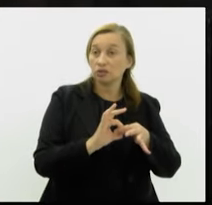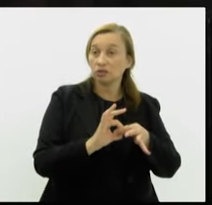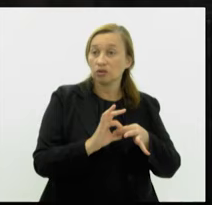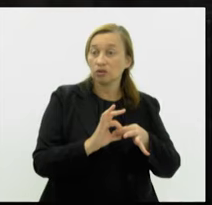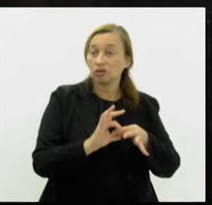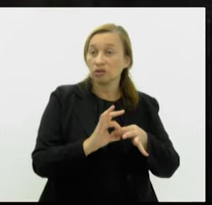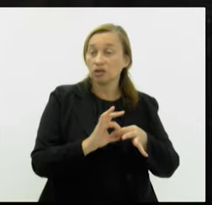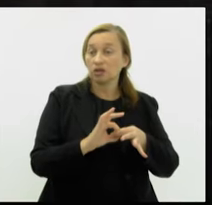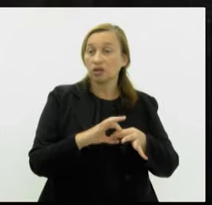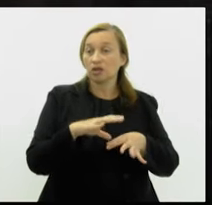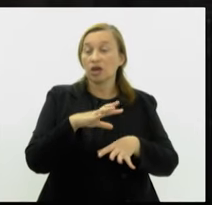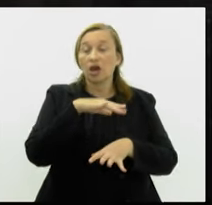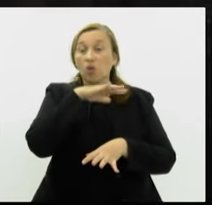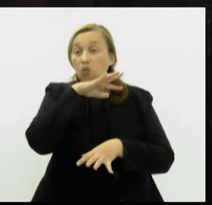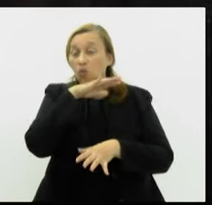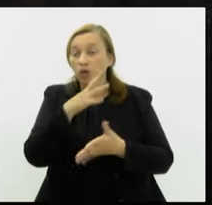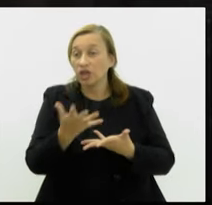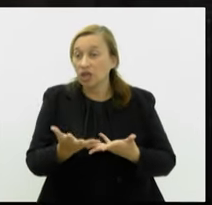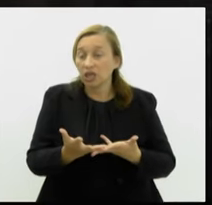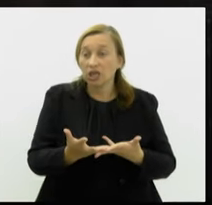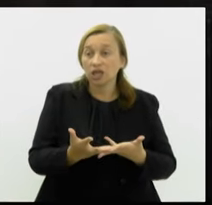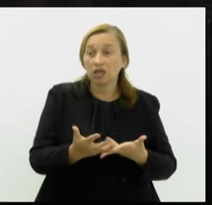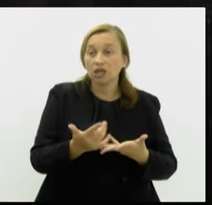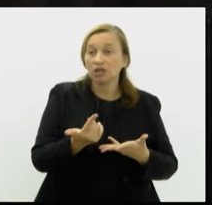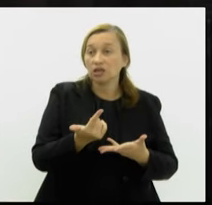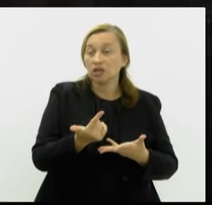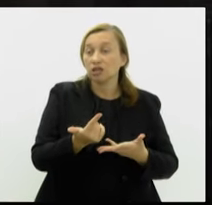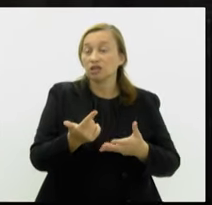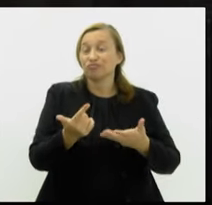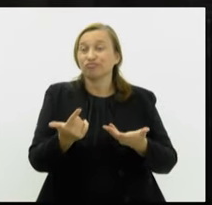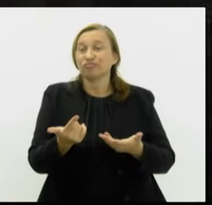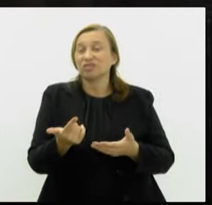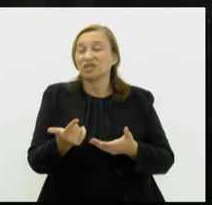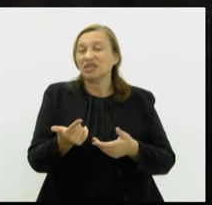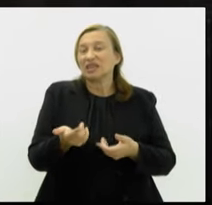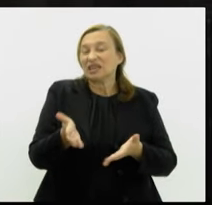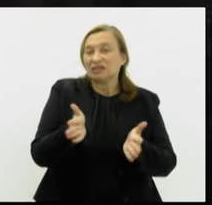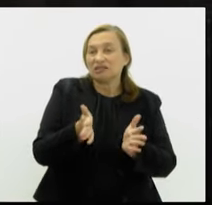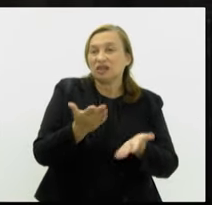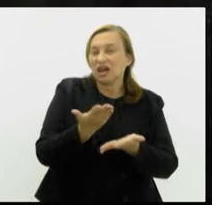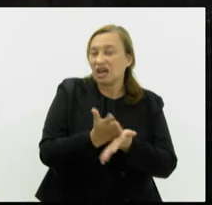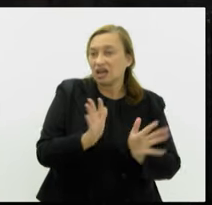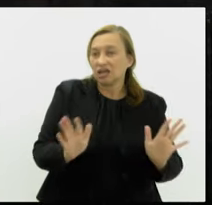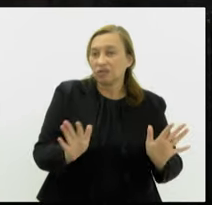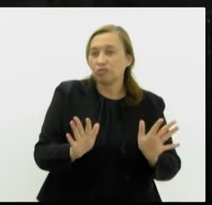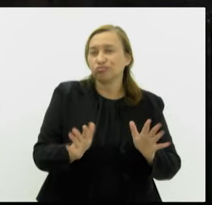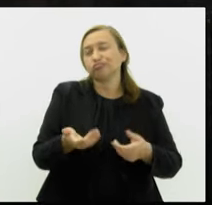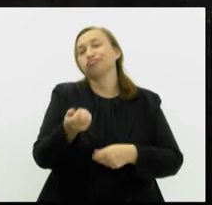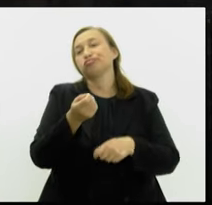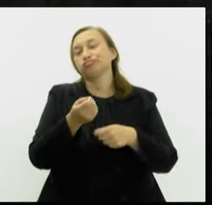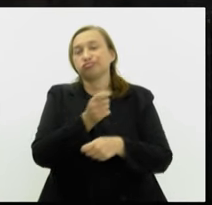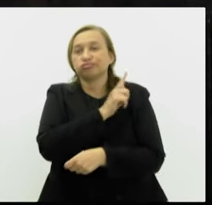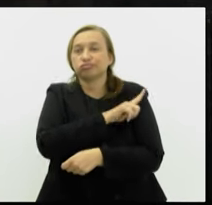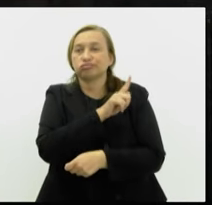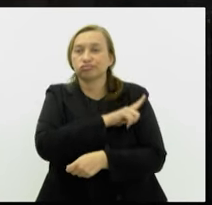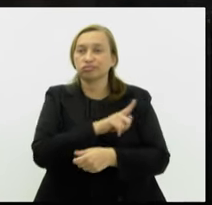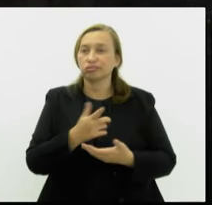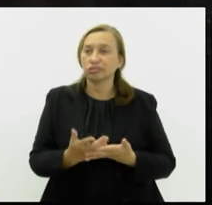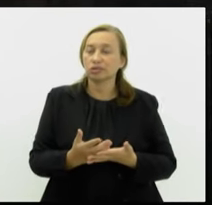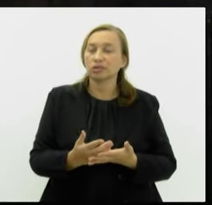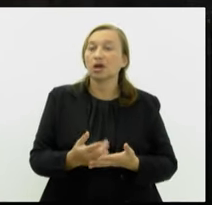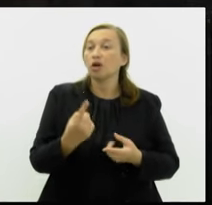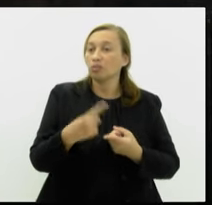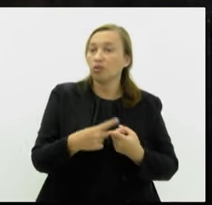horror, destrói a gestão pública. Estão vivendo dos recursos vinculados, porque com a